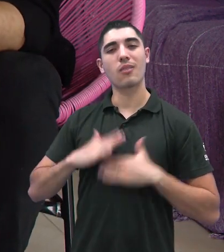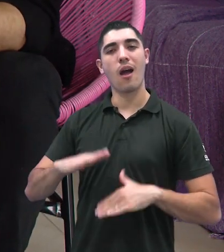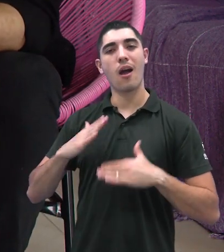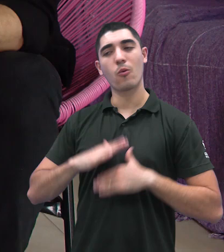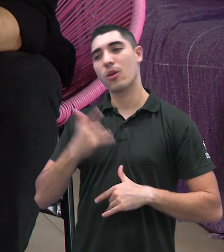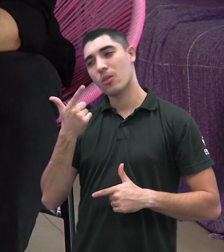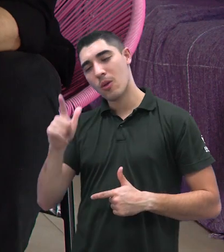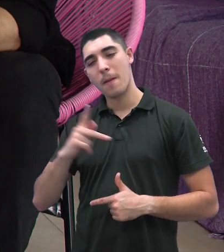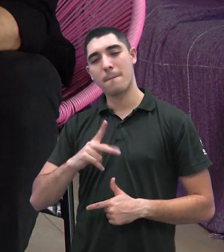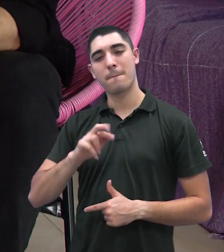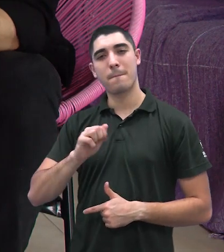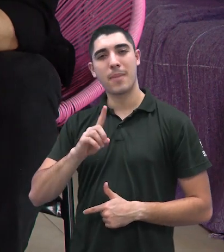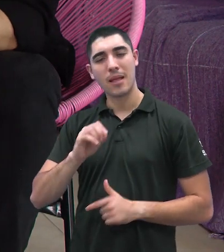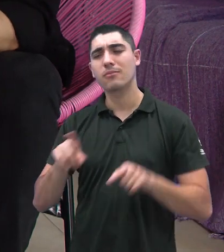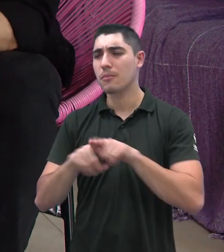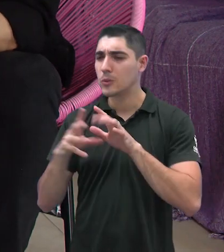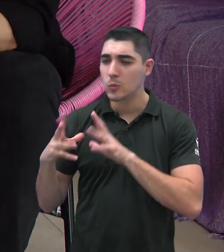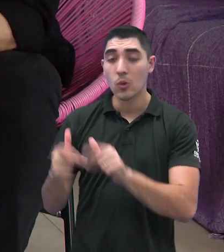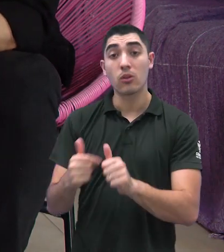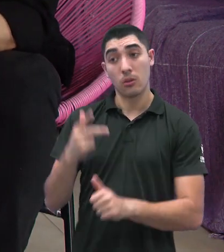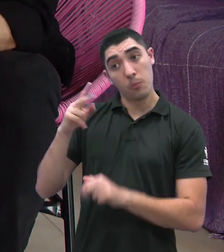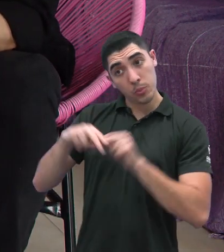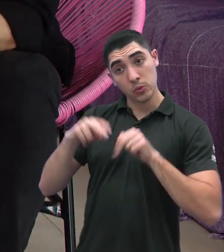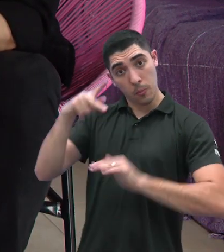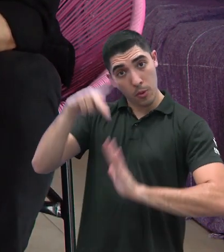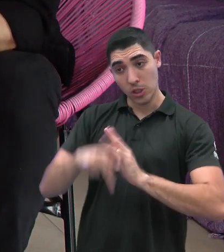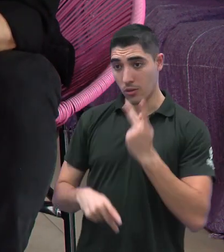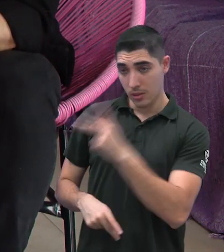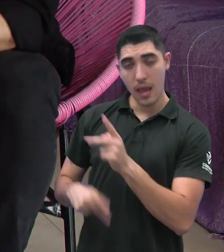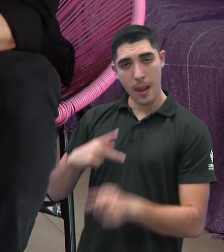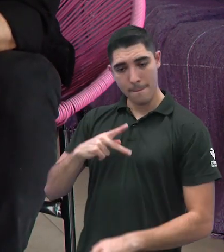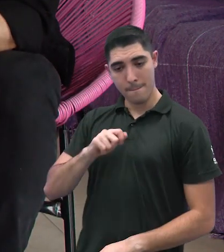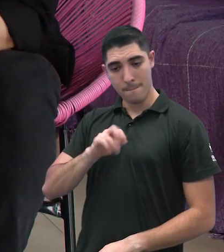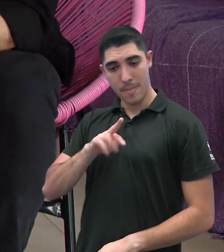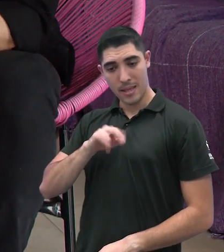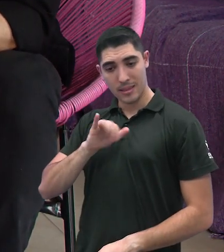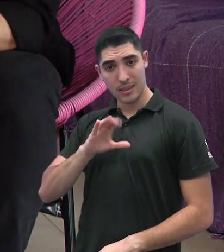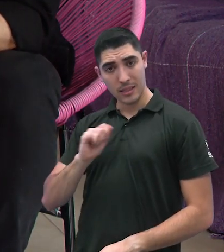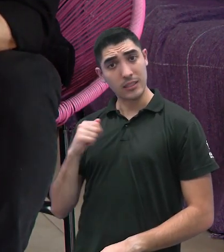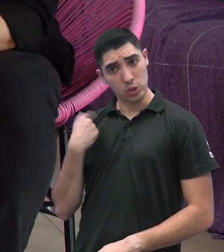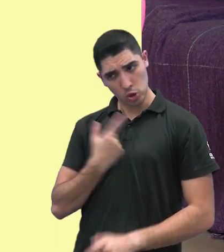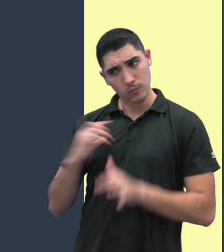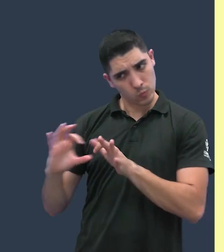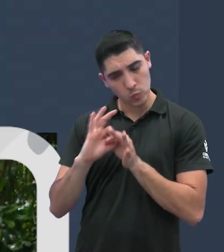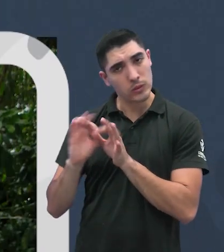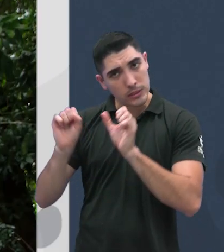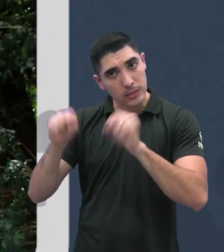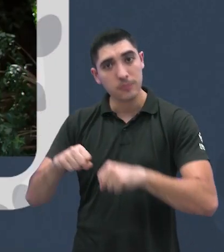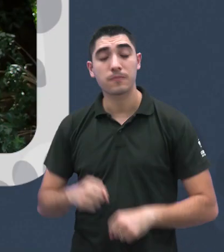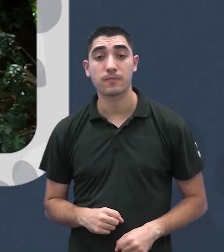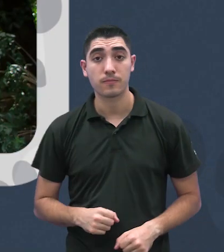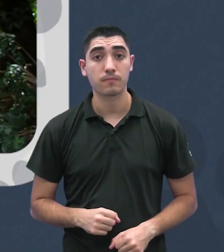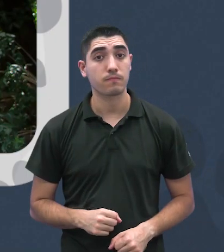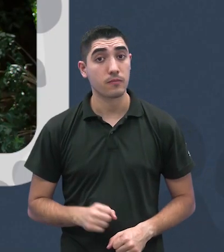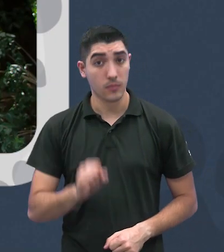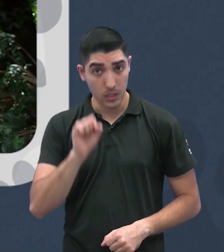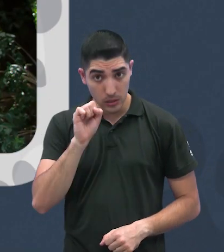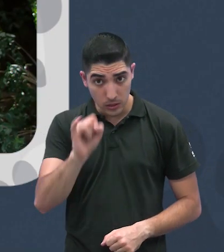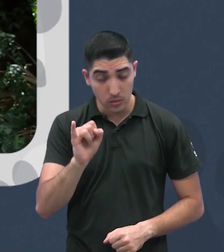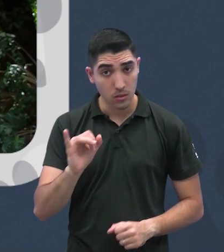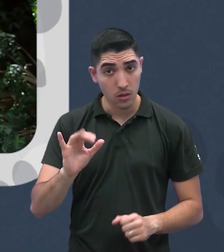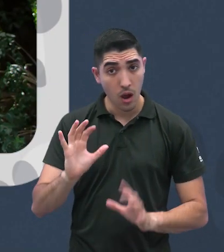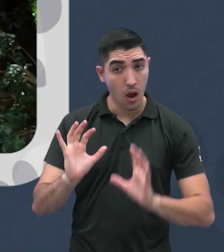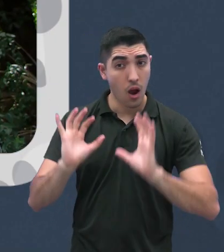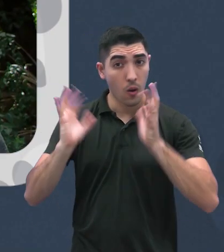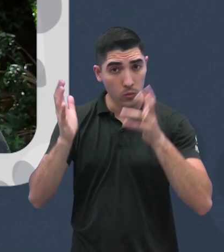dos outros bichinhos resgatados pelo projeto da Patrícia, a gente tem que se unir, sim, e combater os maus tratos. Toda a situação